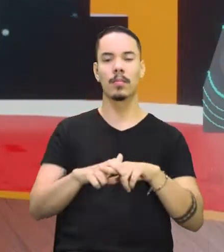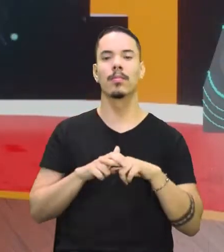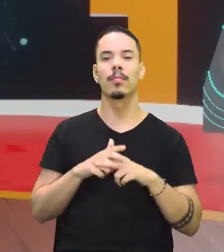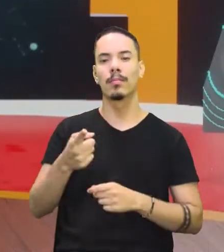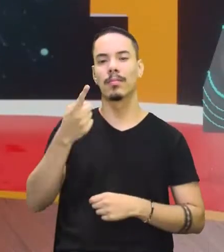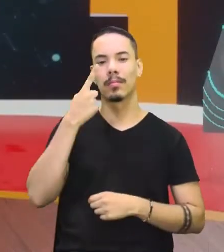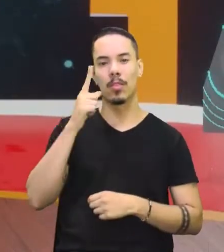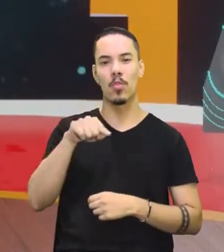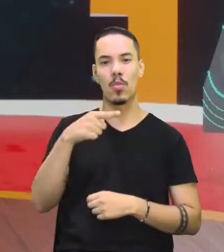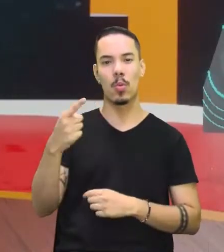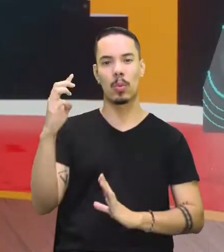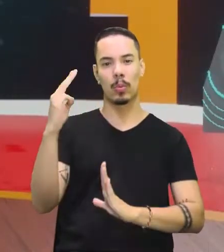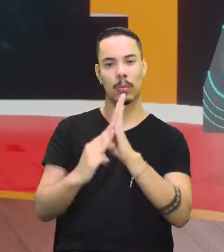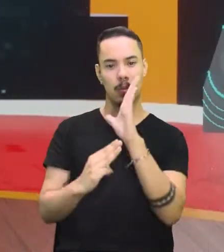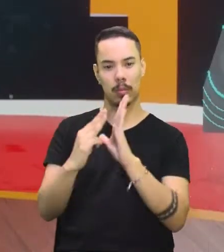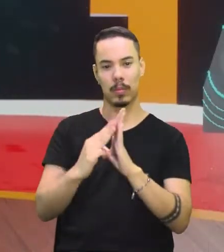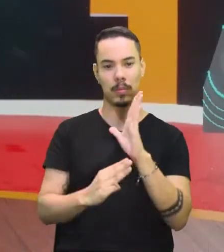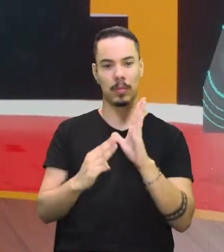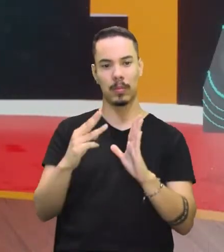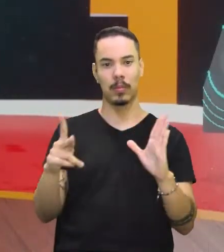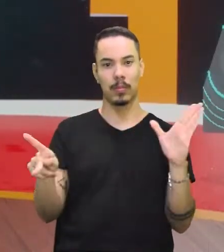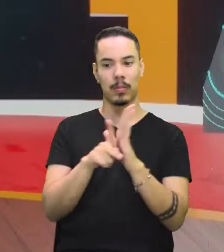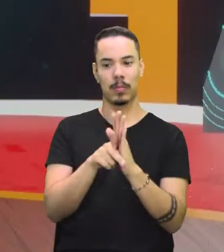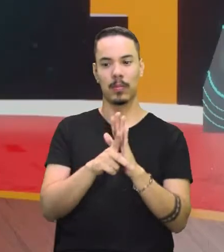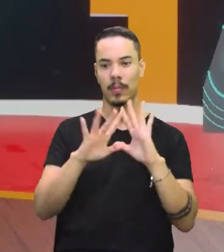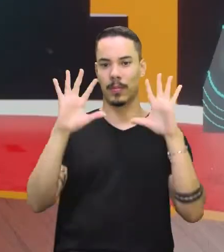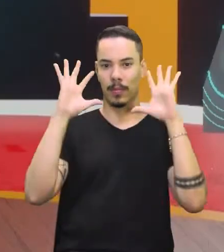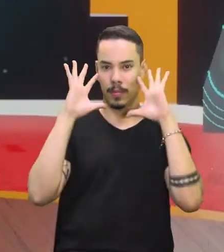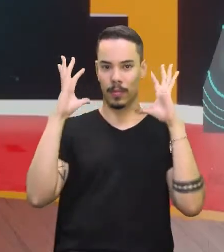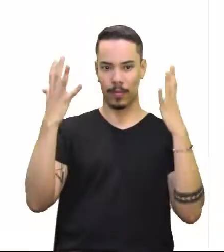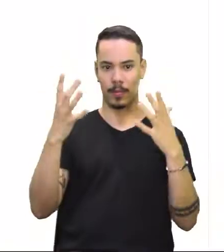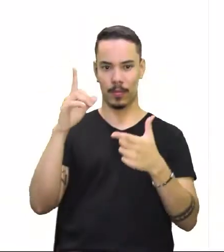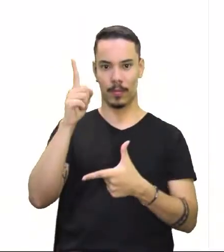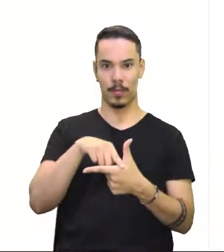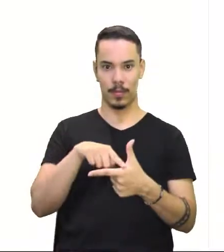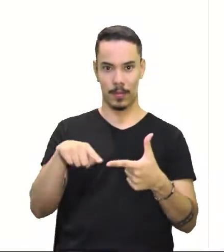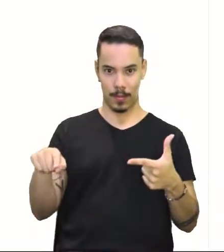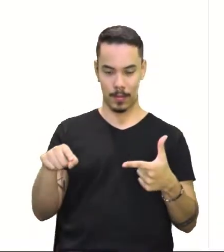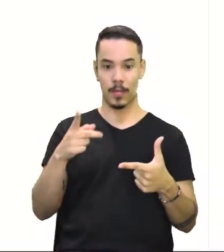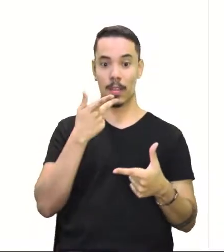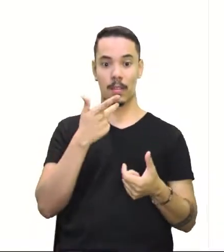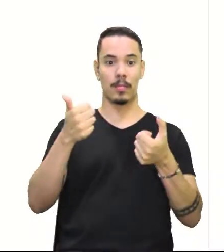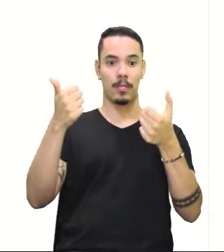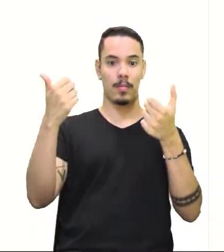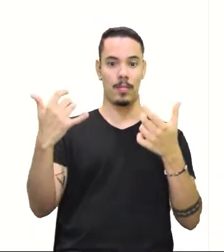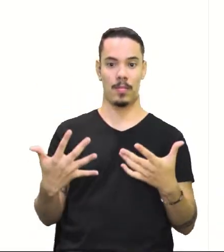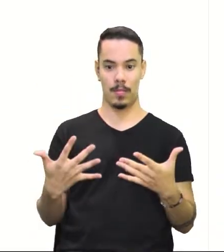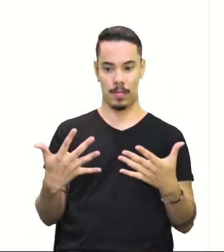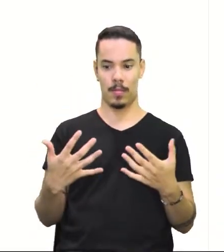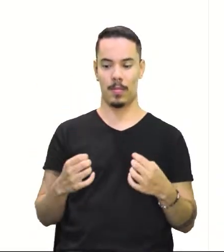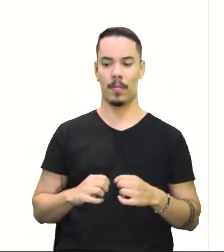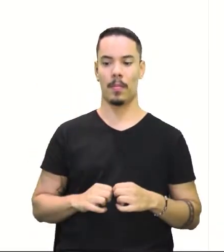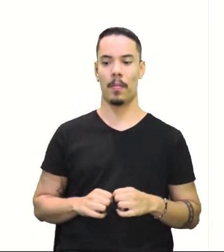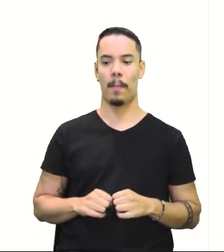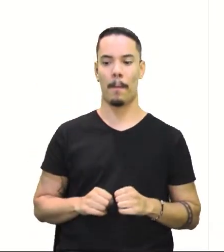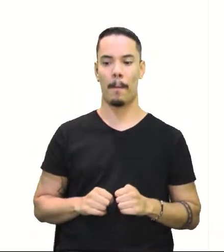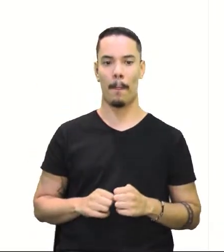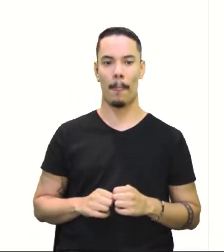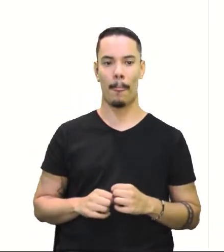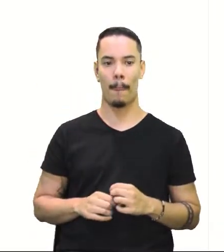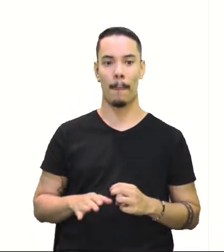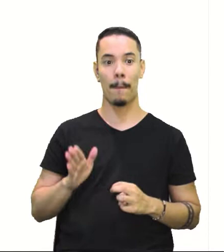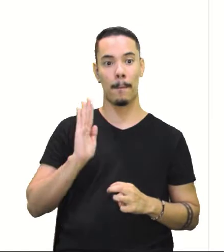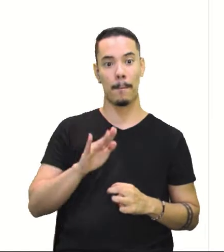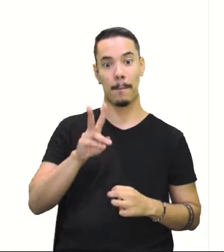um outro método para solucionar essa divisão, tá? Olha lá. Falando, então, de operações, vamos lá. Já vimos